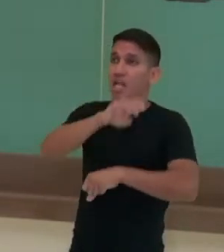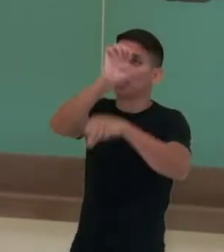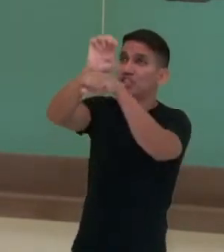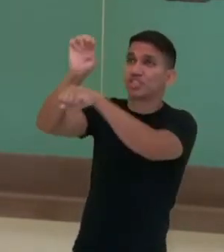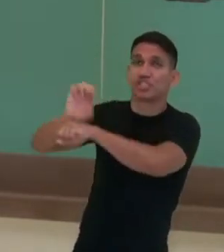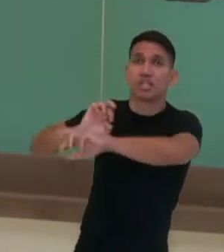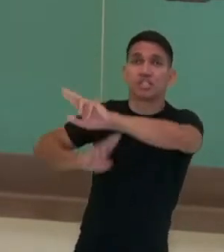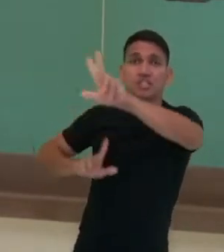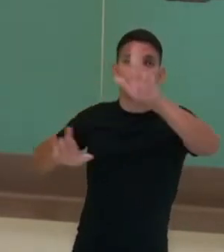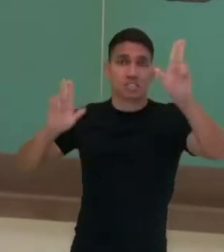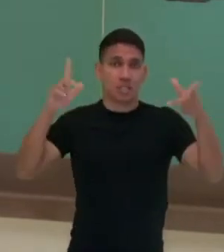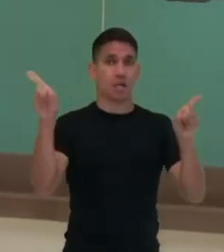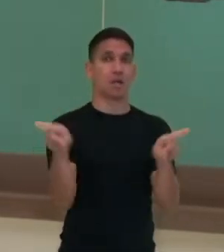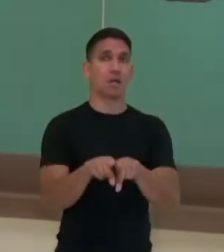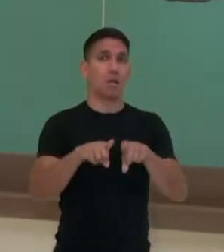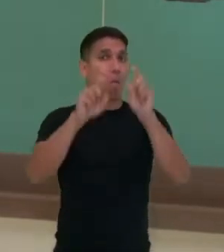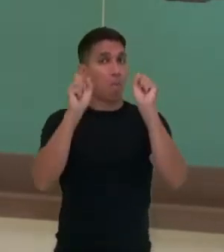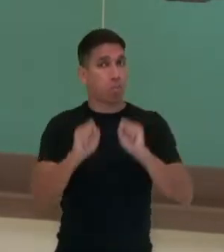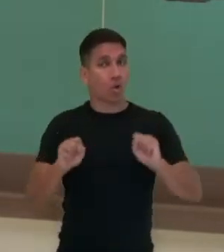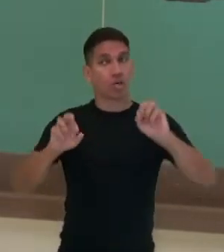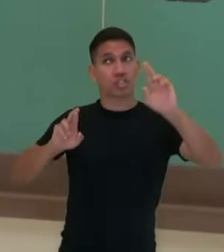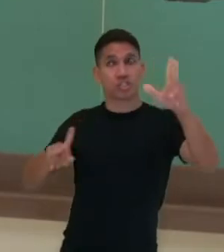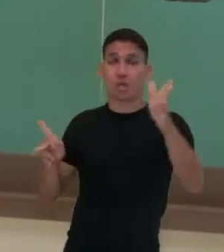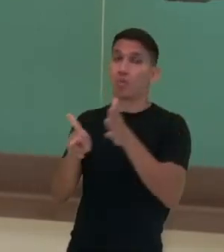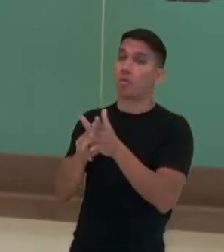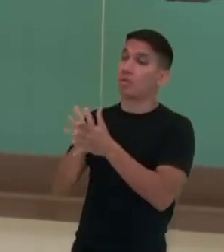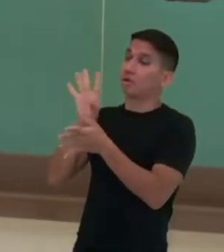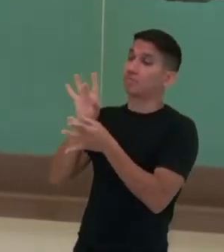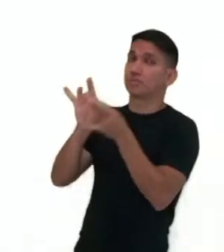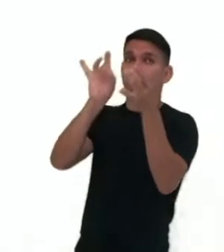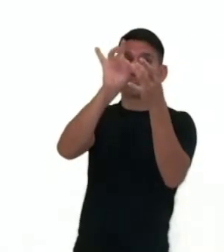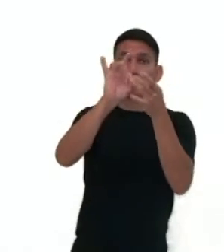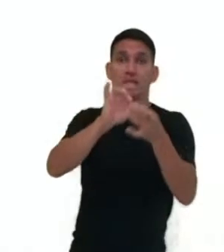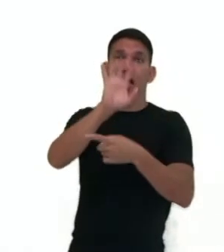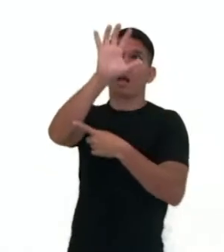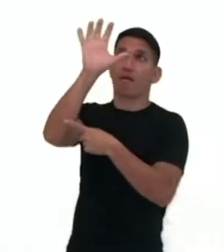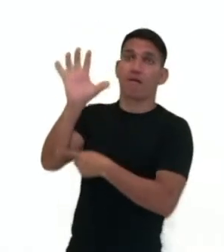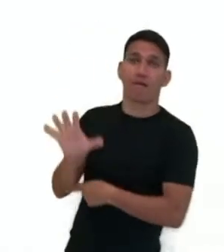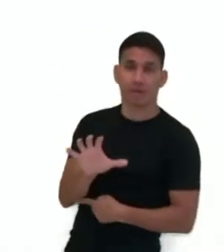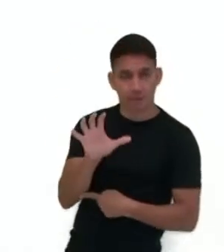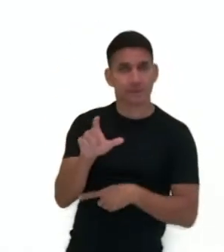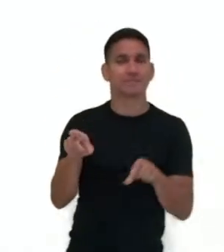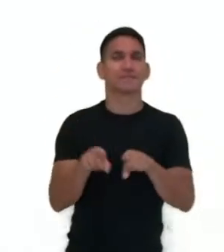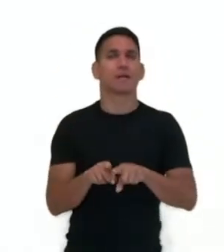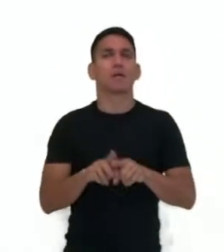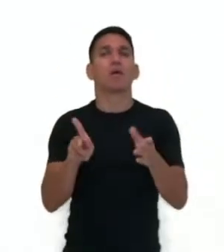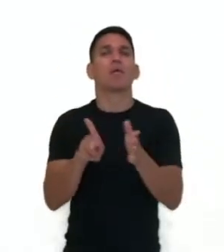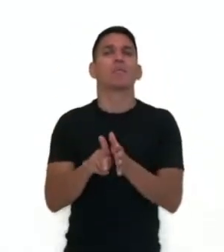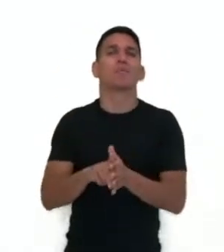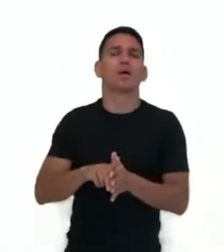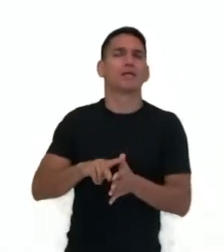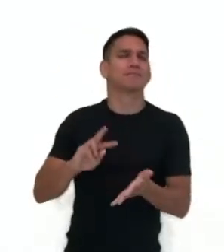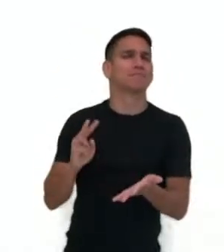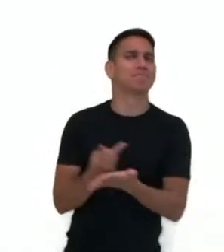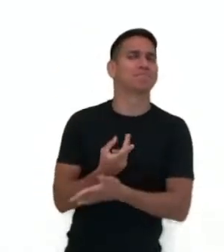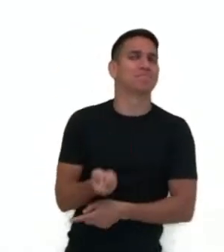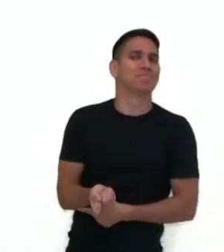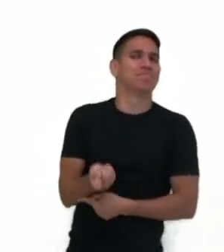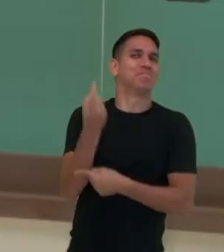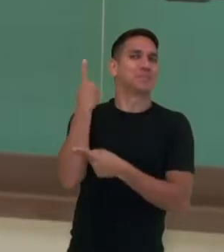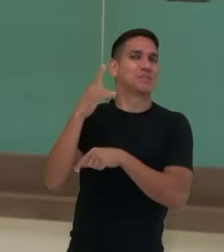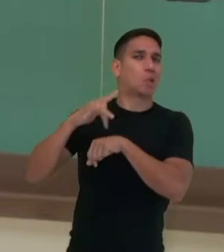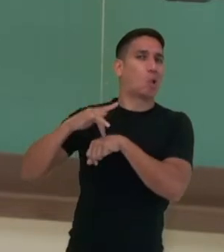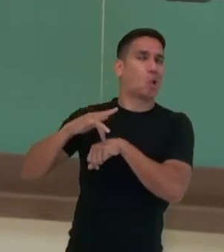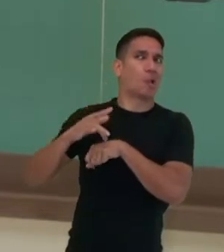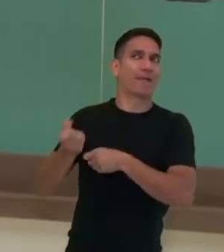diferente, podemos ter ali regionalismos, tá? Envolvem fatos pitorescos, que são aqueles